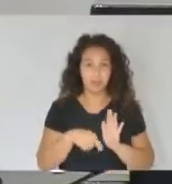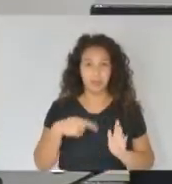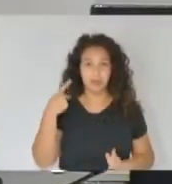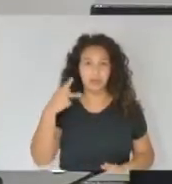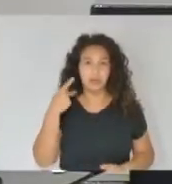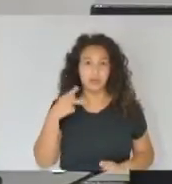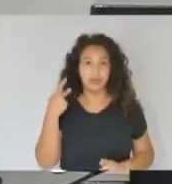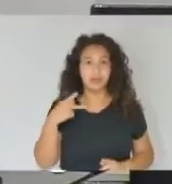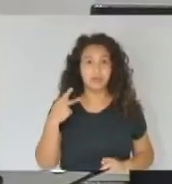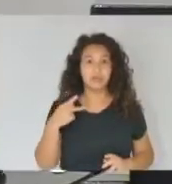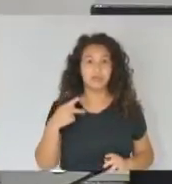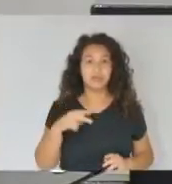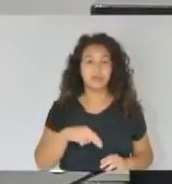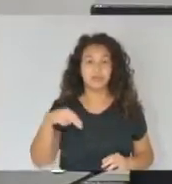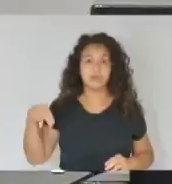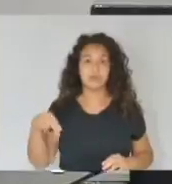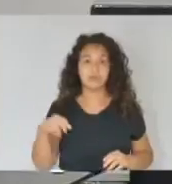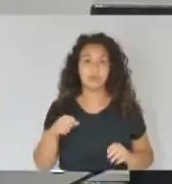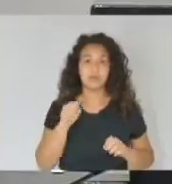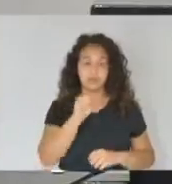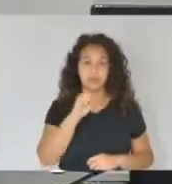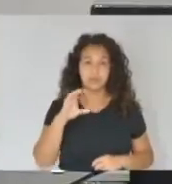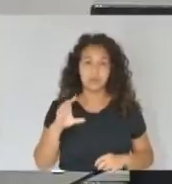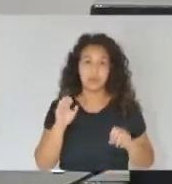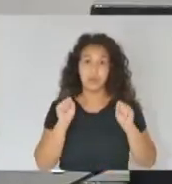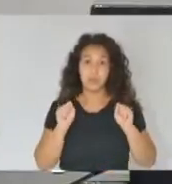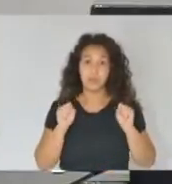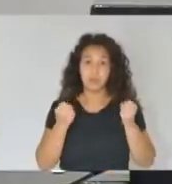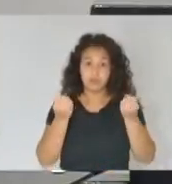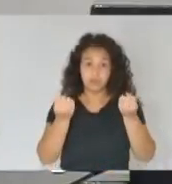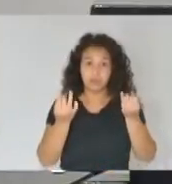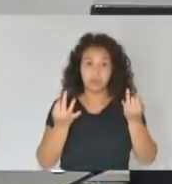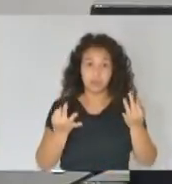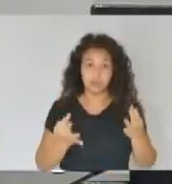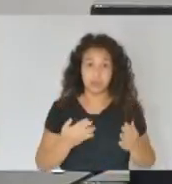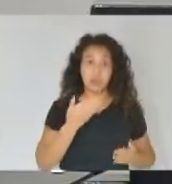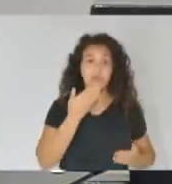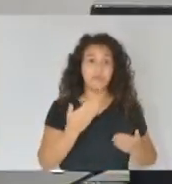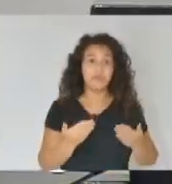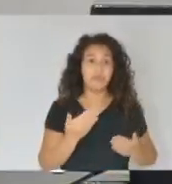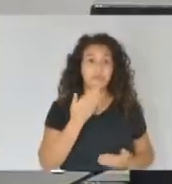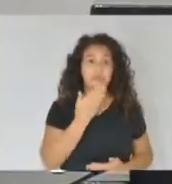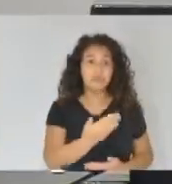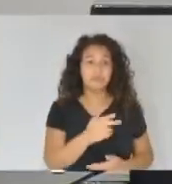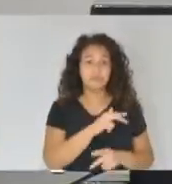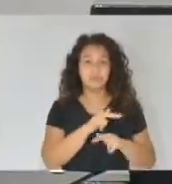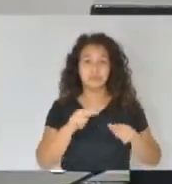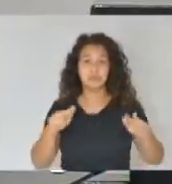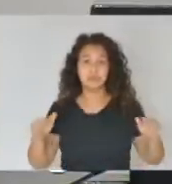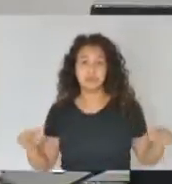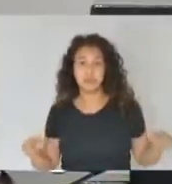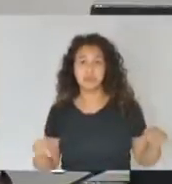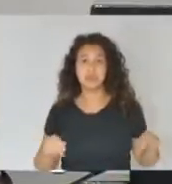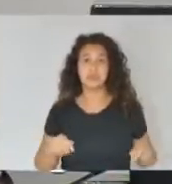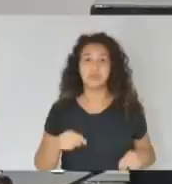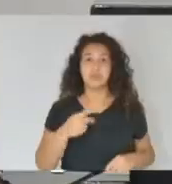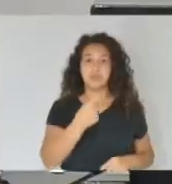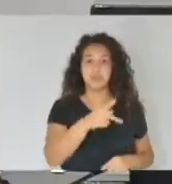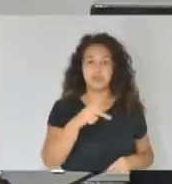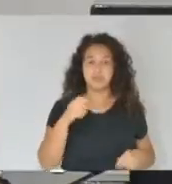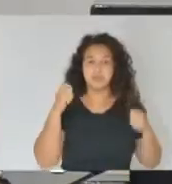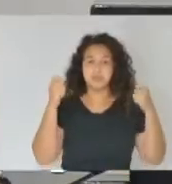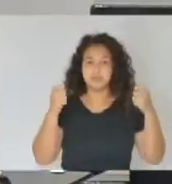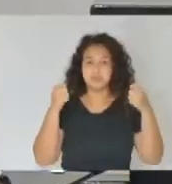Santa Catarina, podemos trazer aqui as suas demandas, as suas bandeiras e, com isso, obviamente, que nos